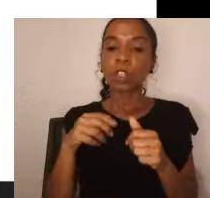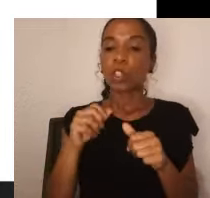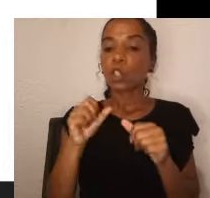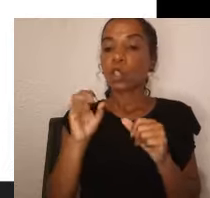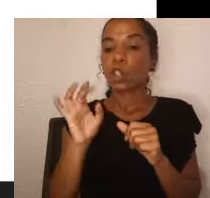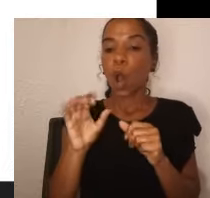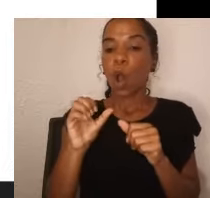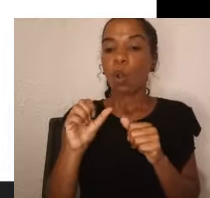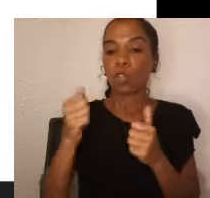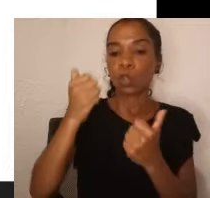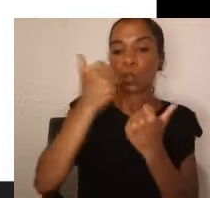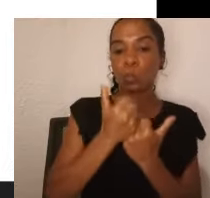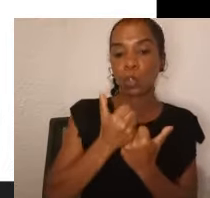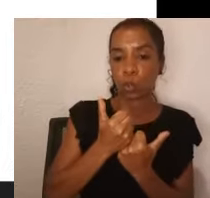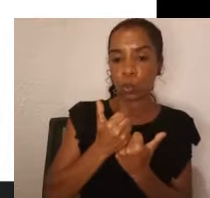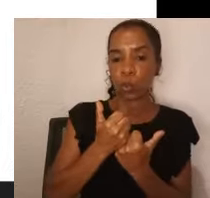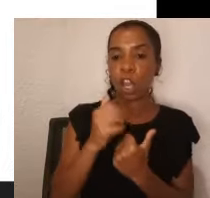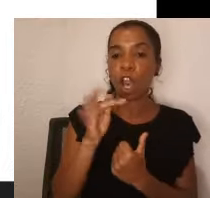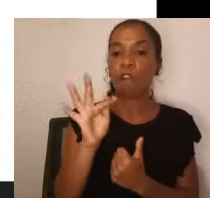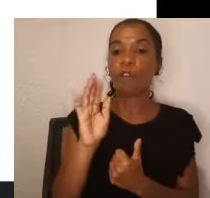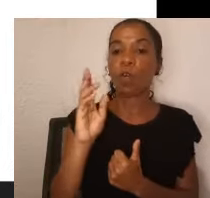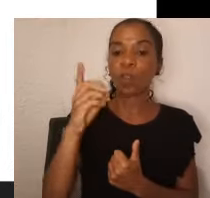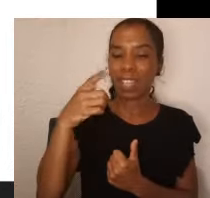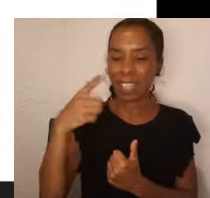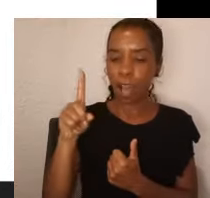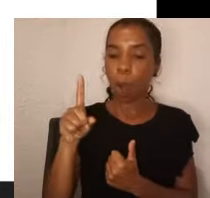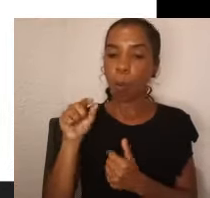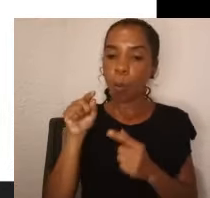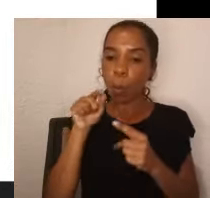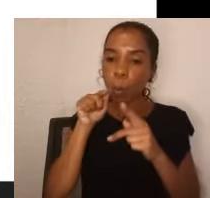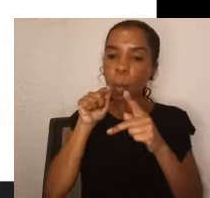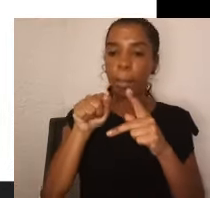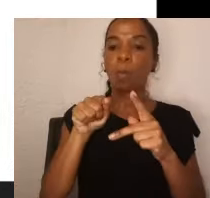o valor da função no ponto.